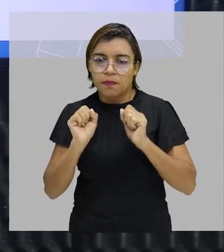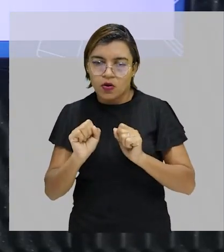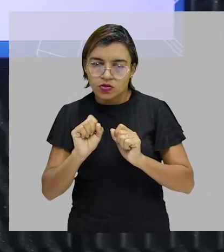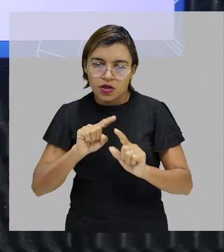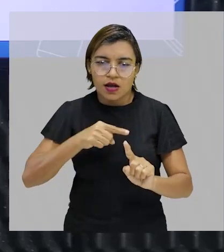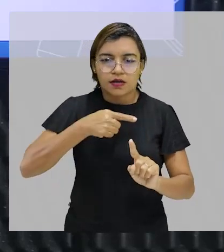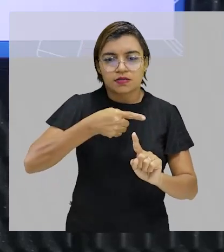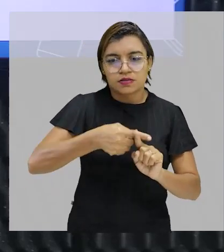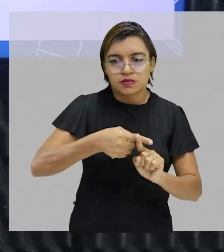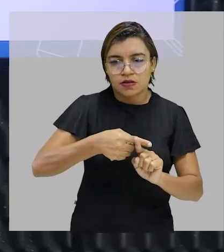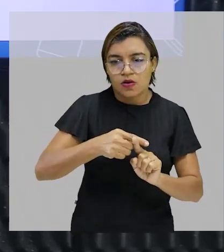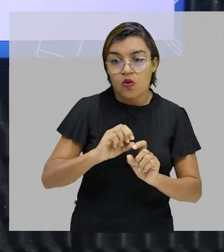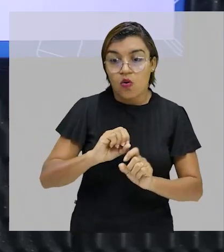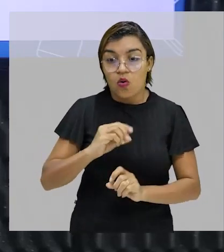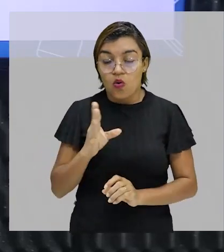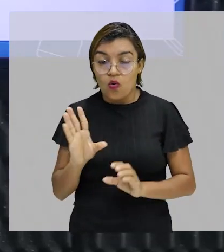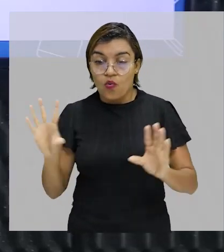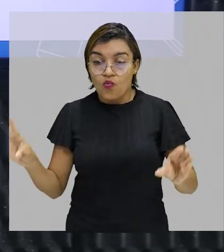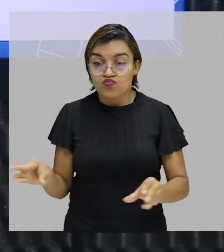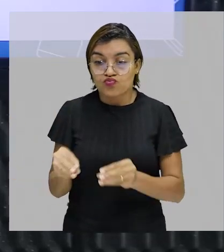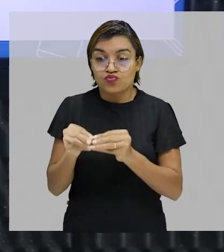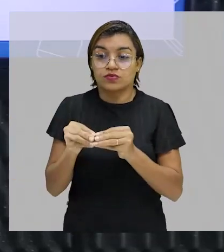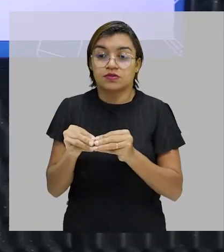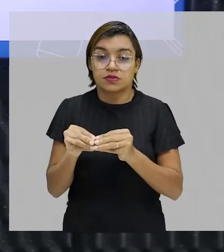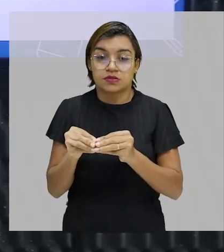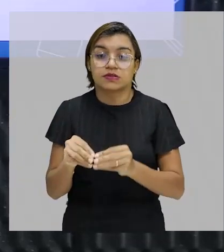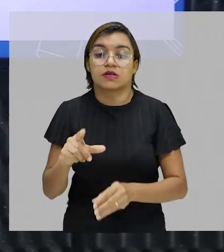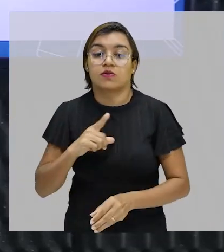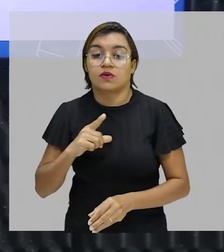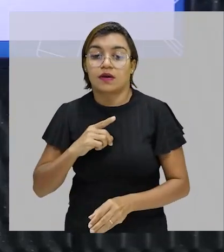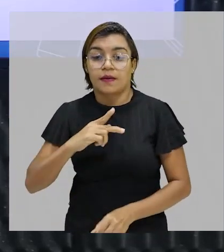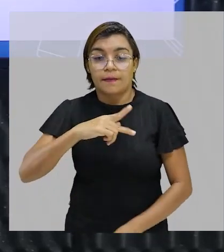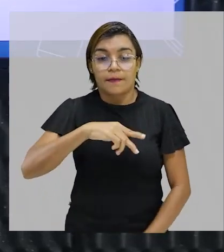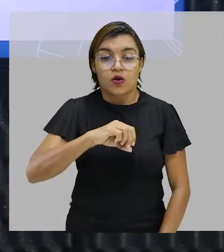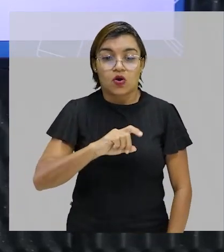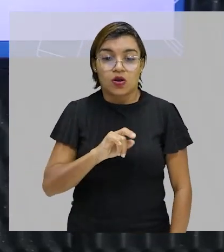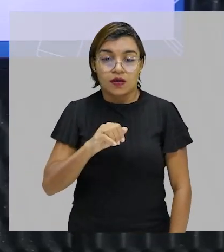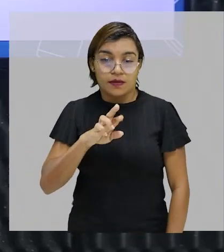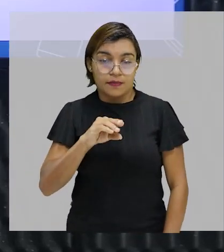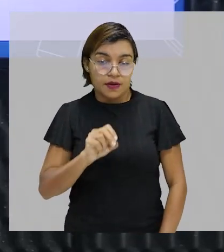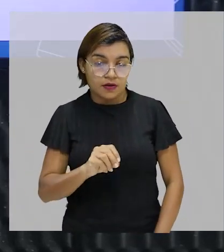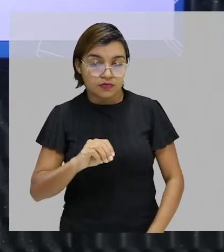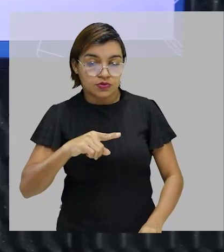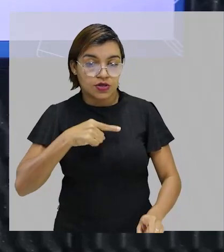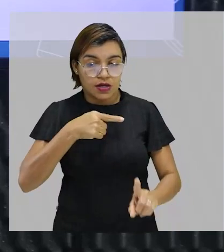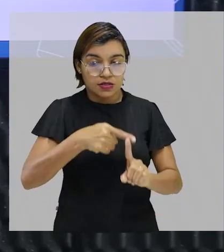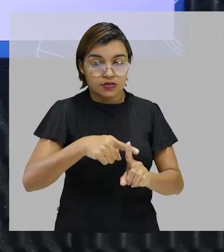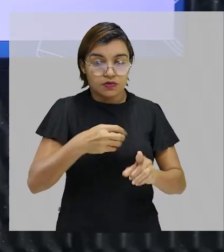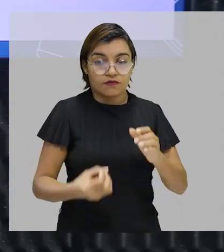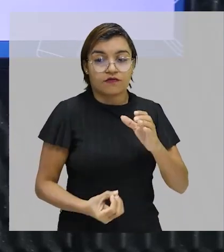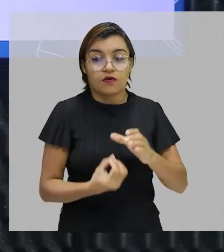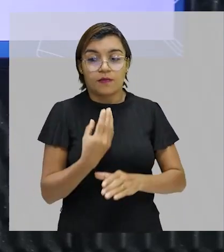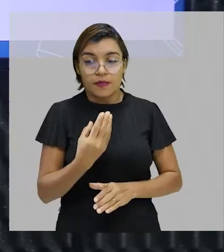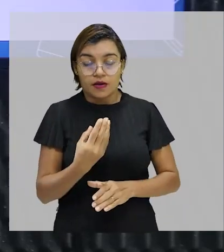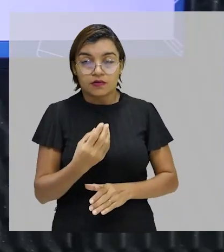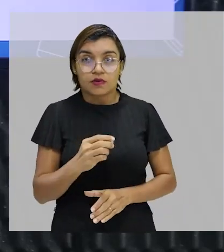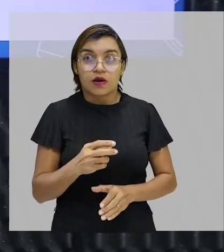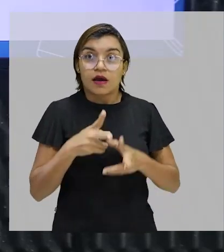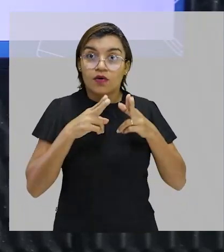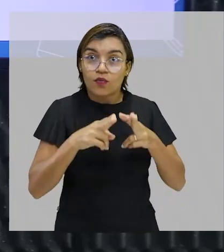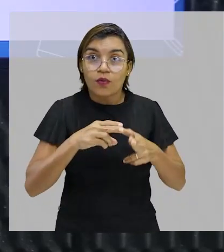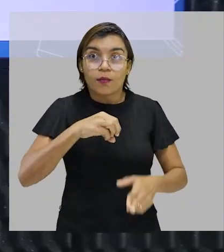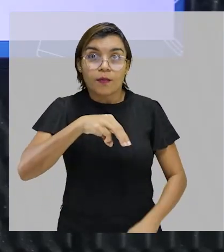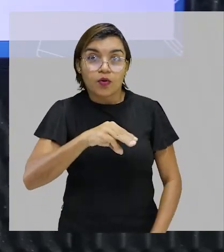ou condensação, sendo que os polímeros de adição são formados a partir de um mesmo